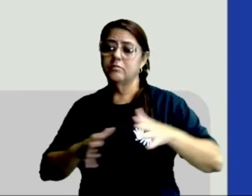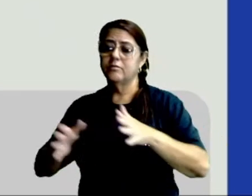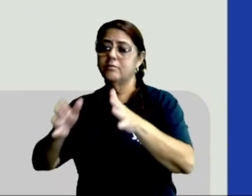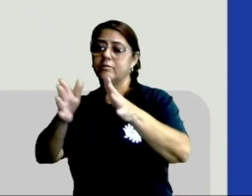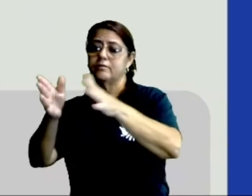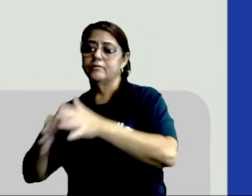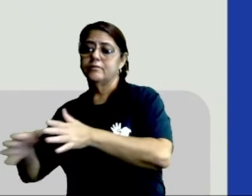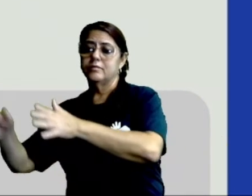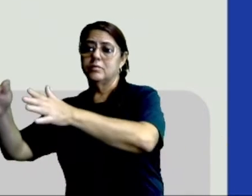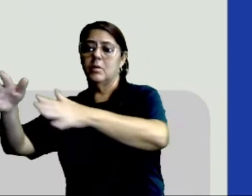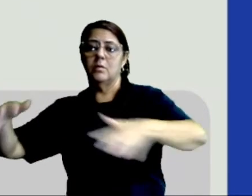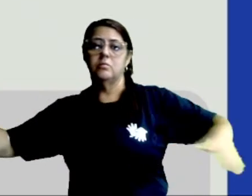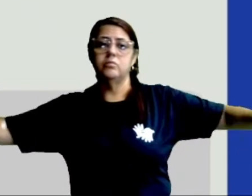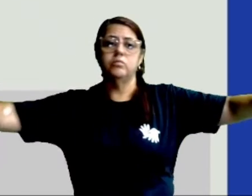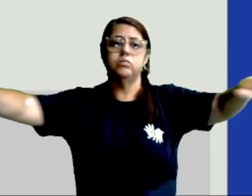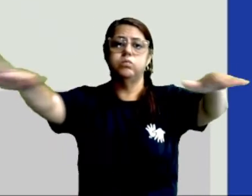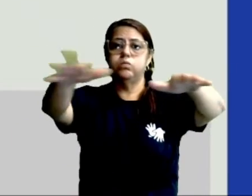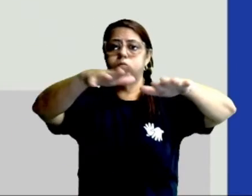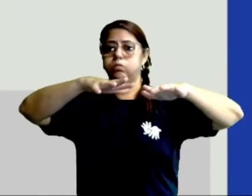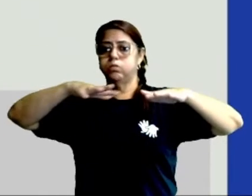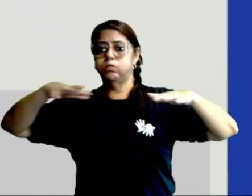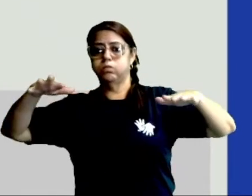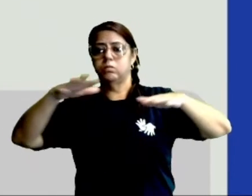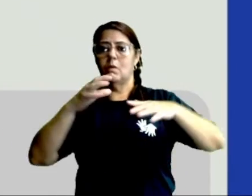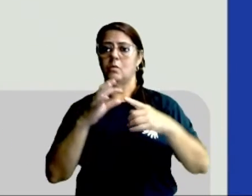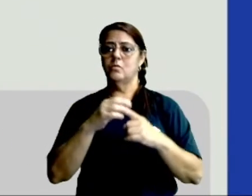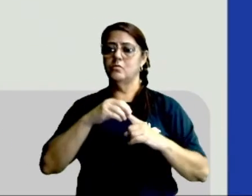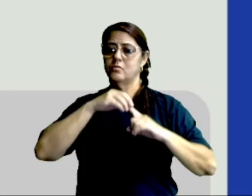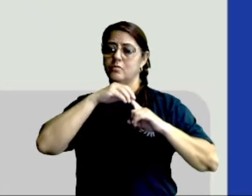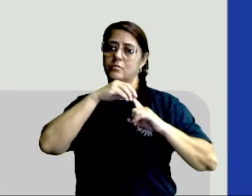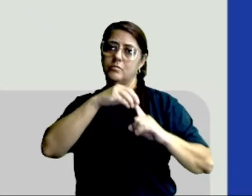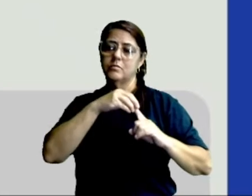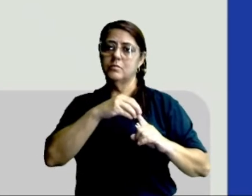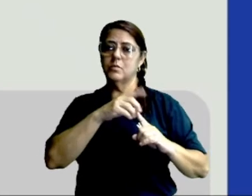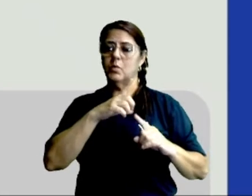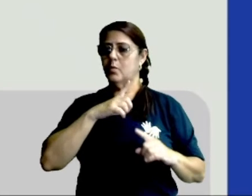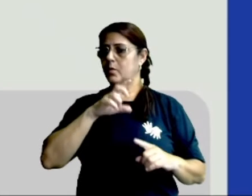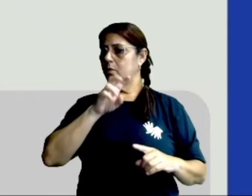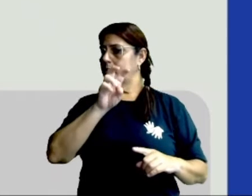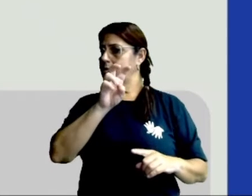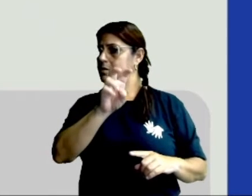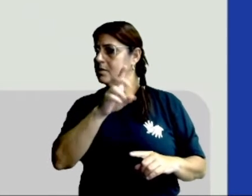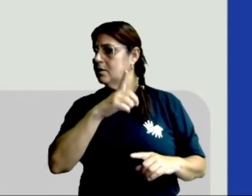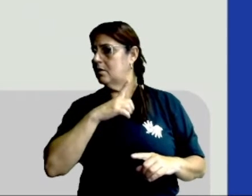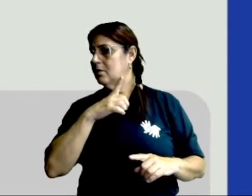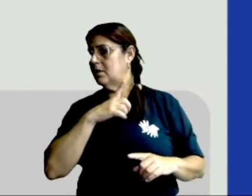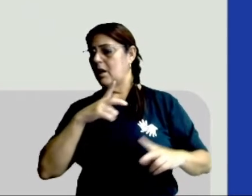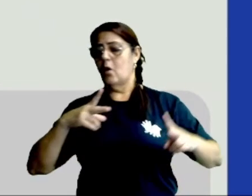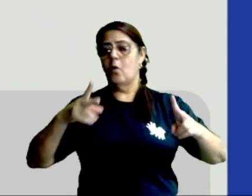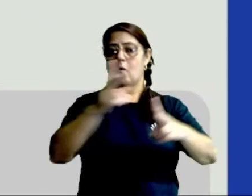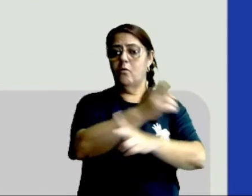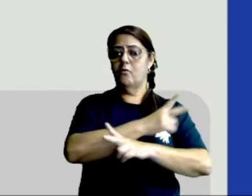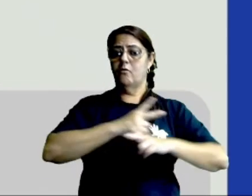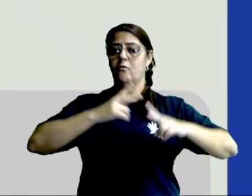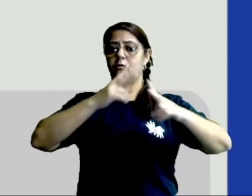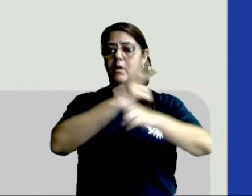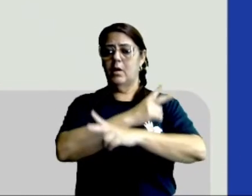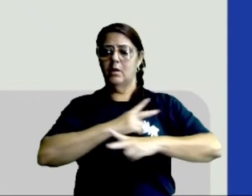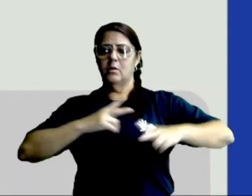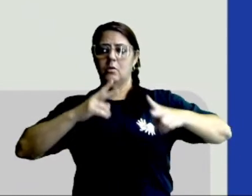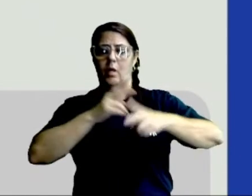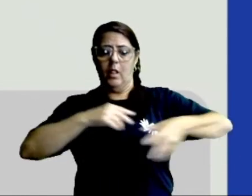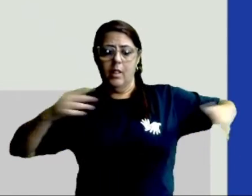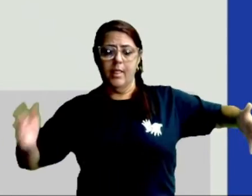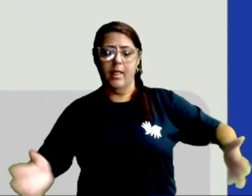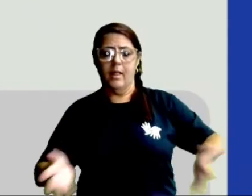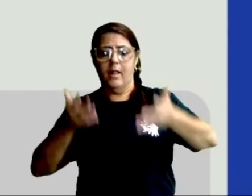formar um imenso rio Amazonas. E ali no setor 5, vai dizer que, no ponto 5, vai dizer que os ventos transportando o vapor de